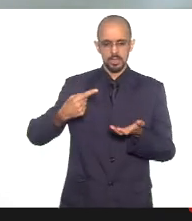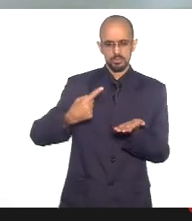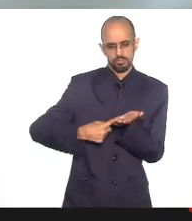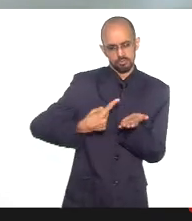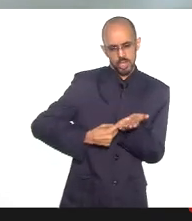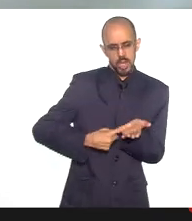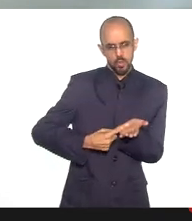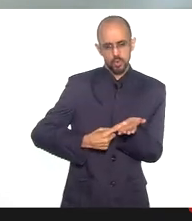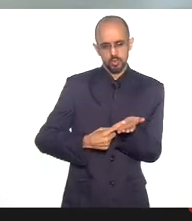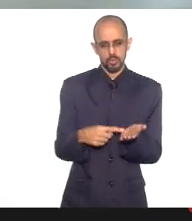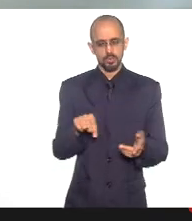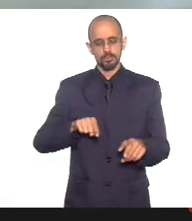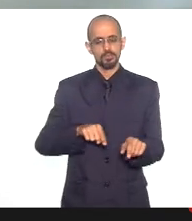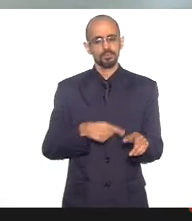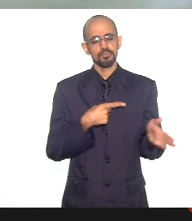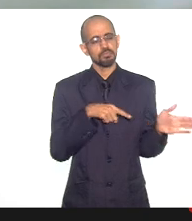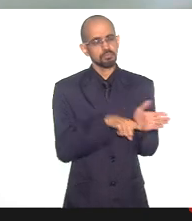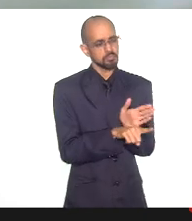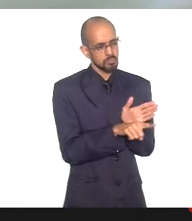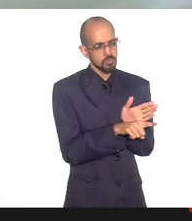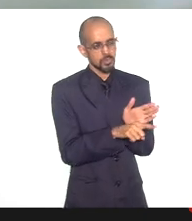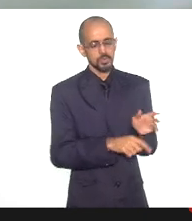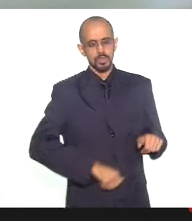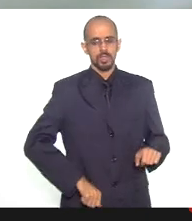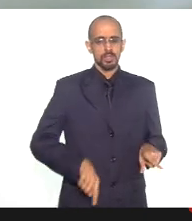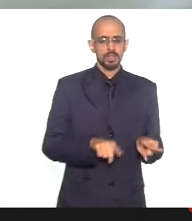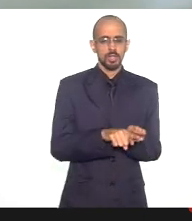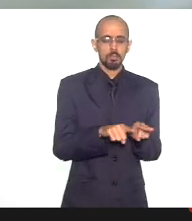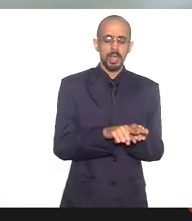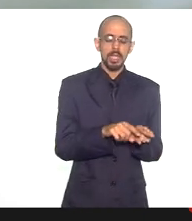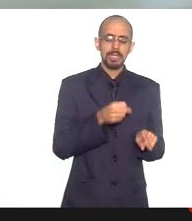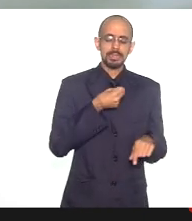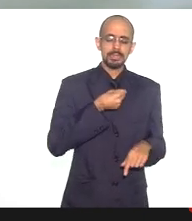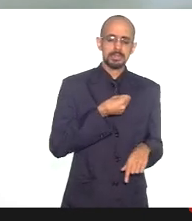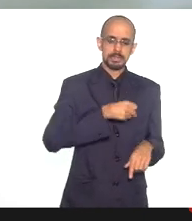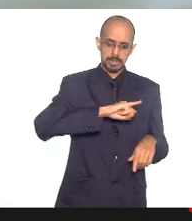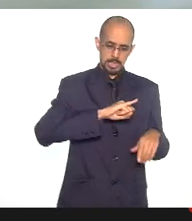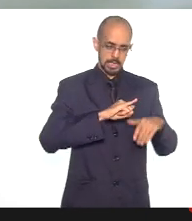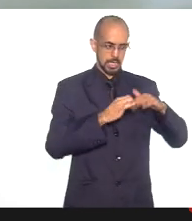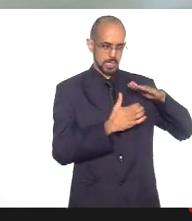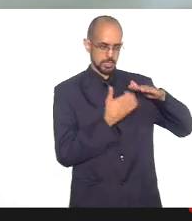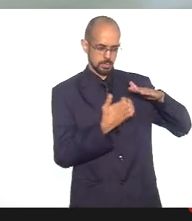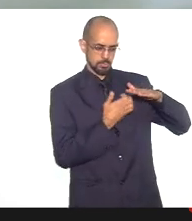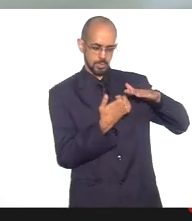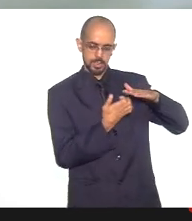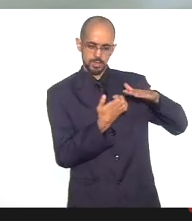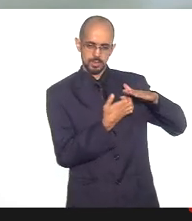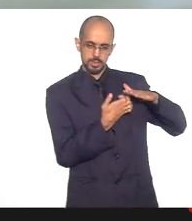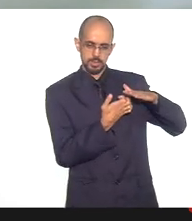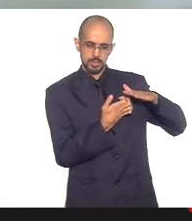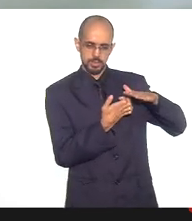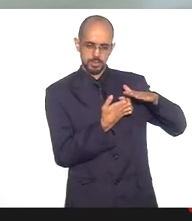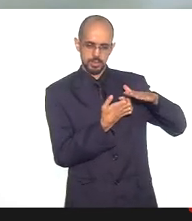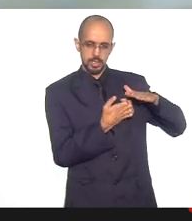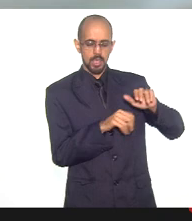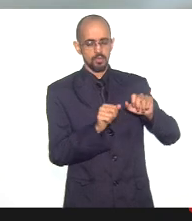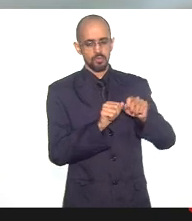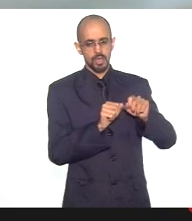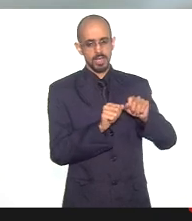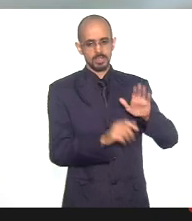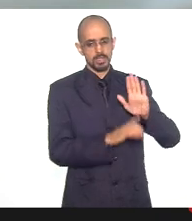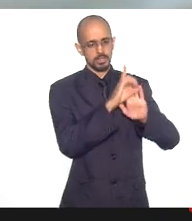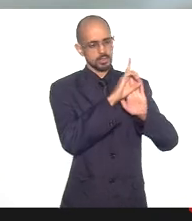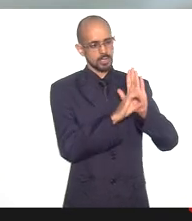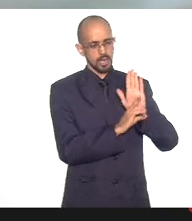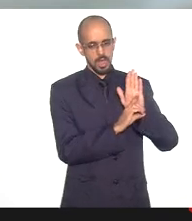Se as empresas fazem as suas declarações